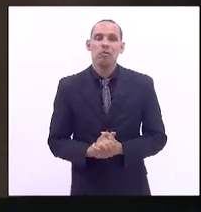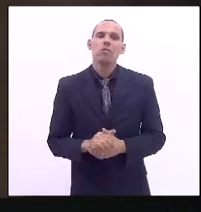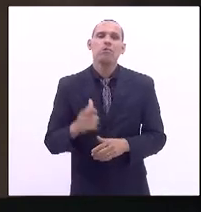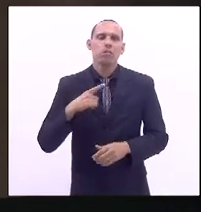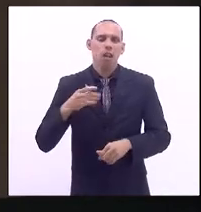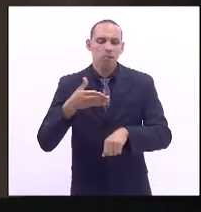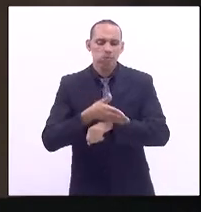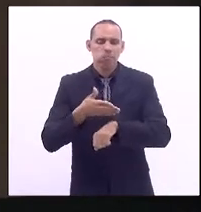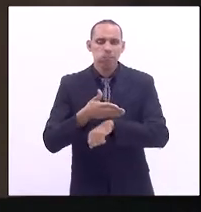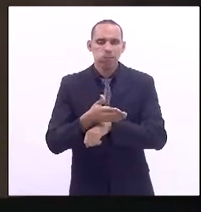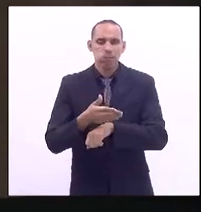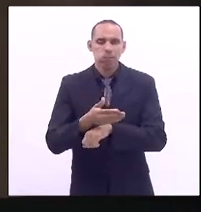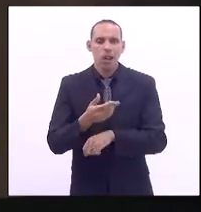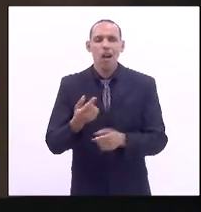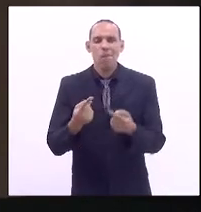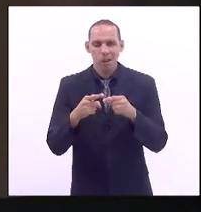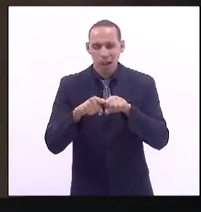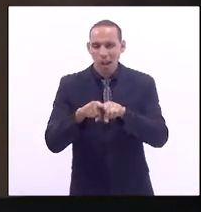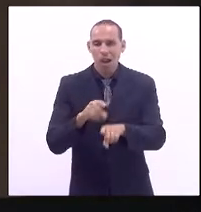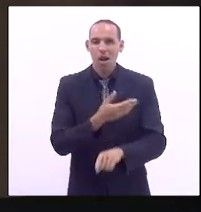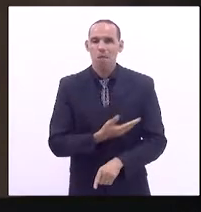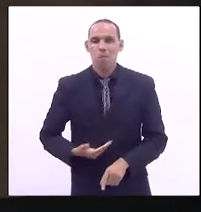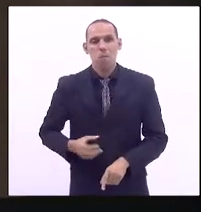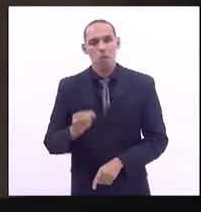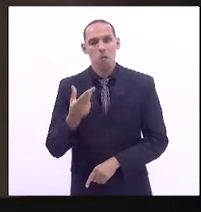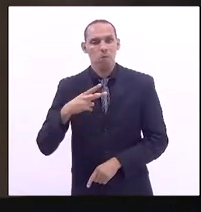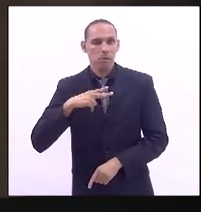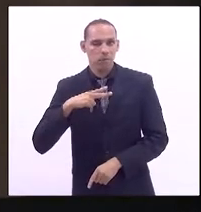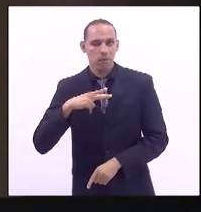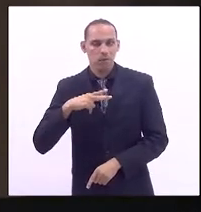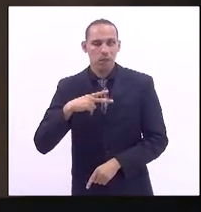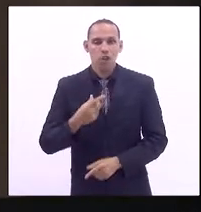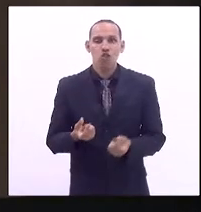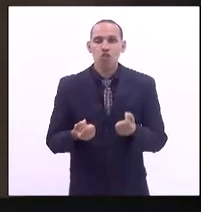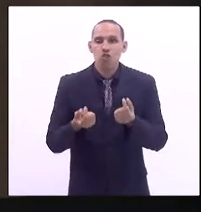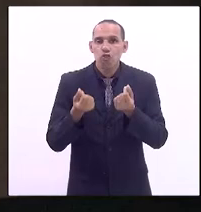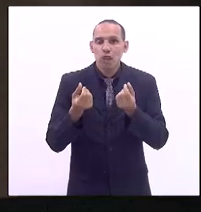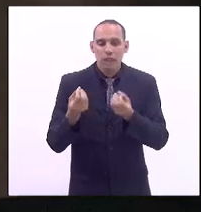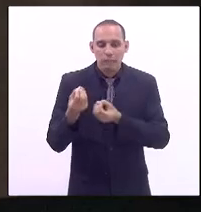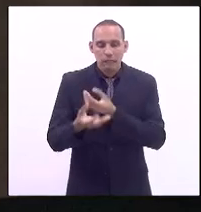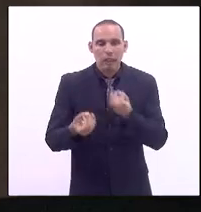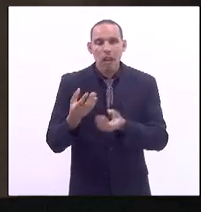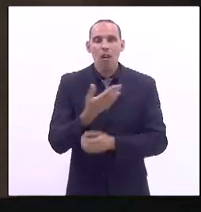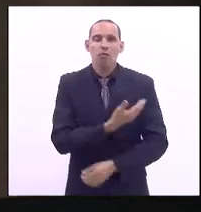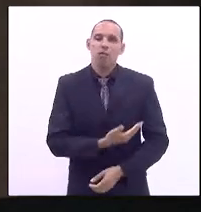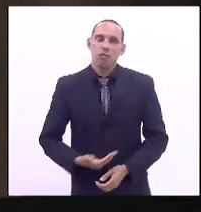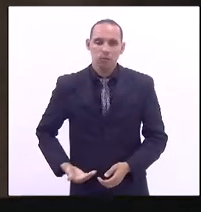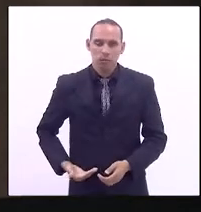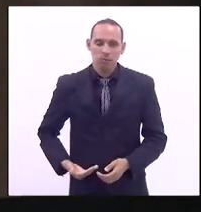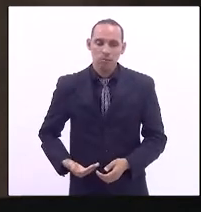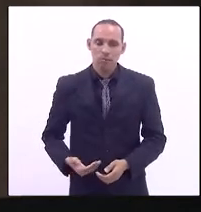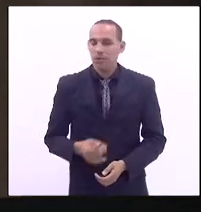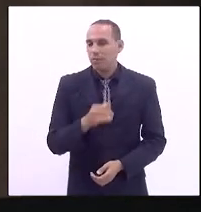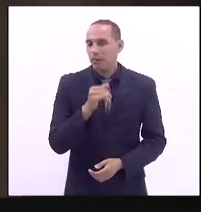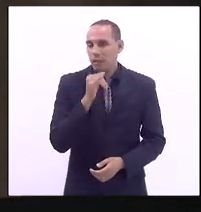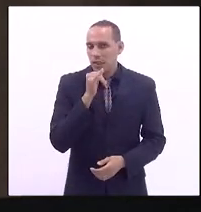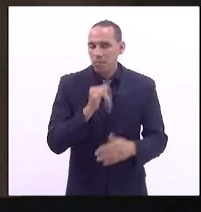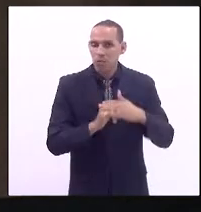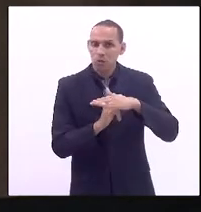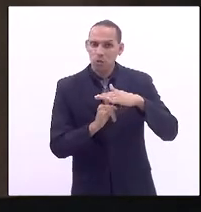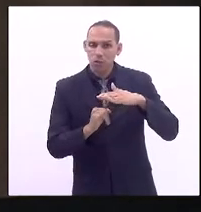de parceiros públicos ou privados que resulta em receita originária para o ente público tais como a instituição